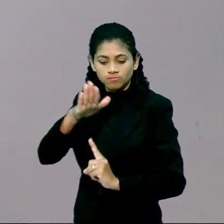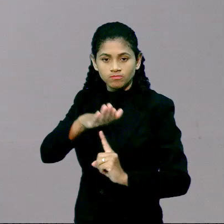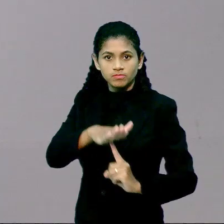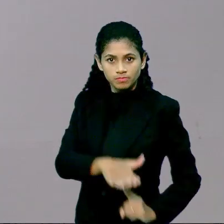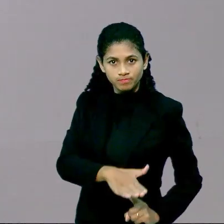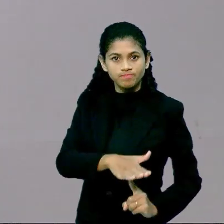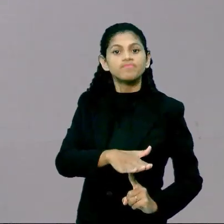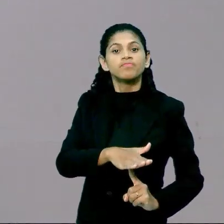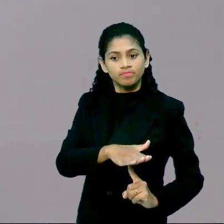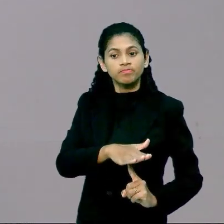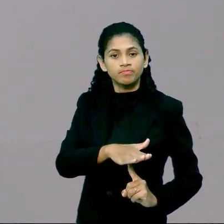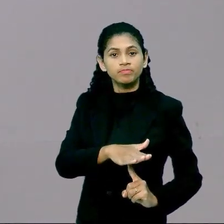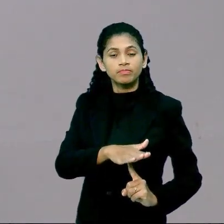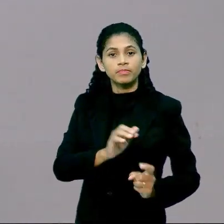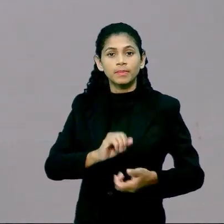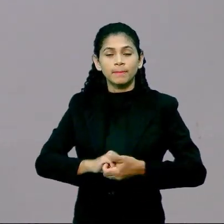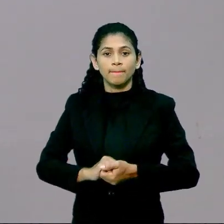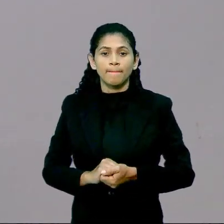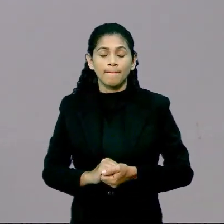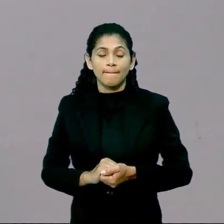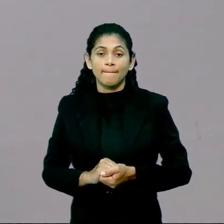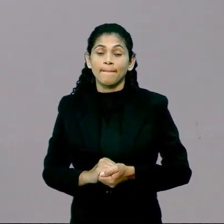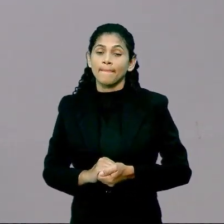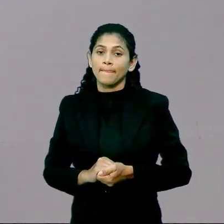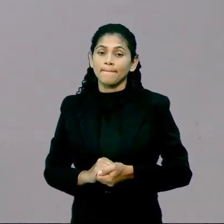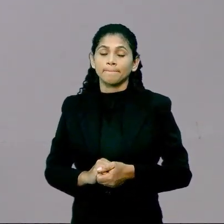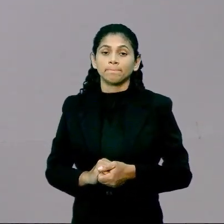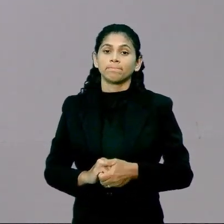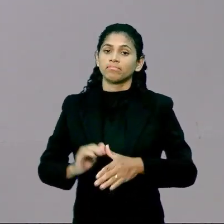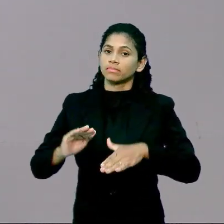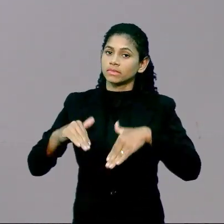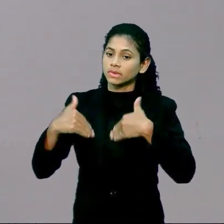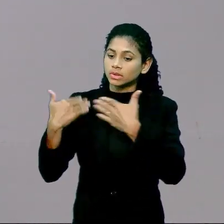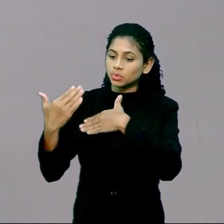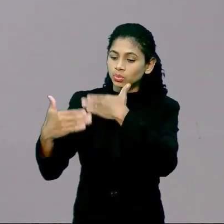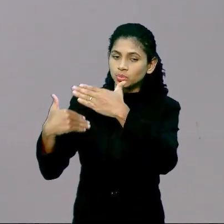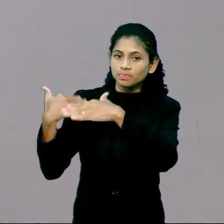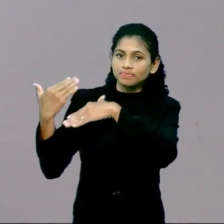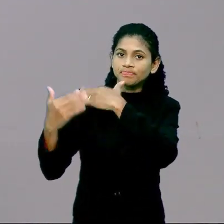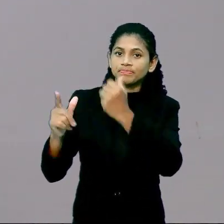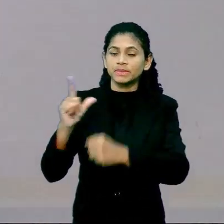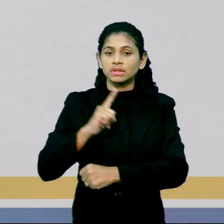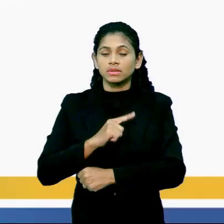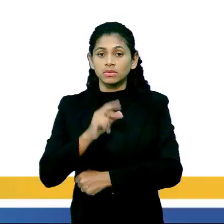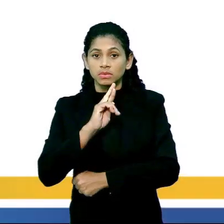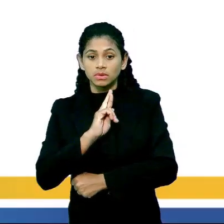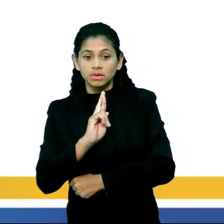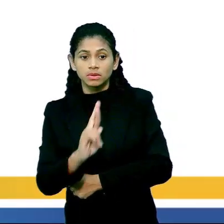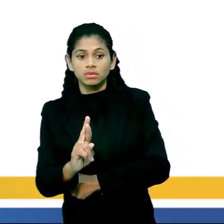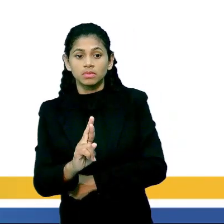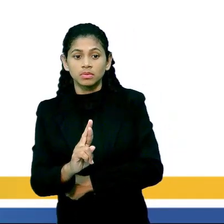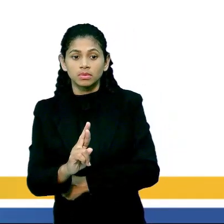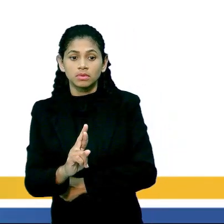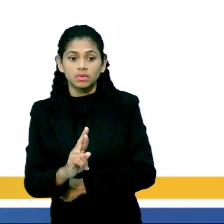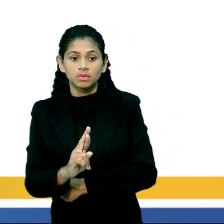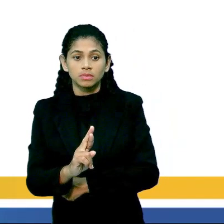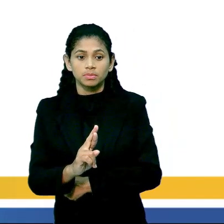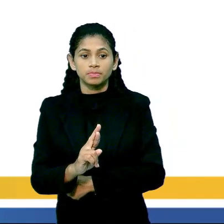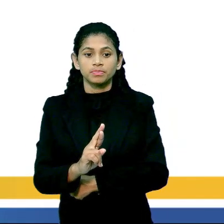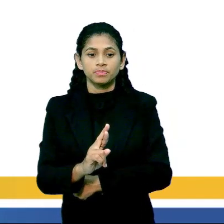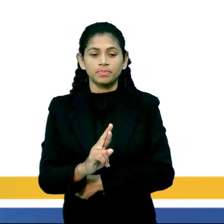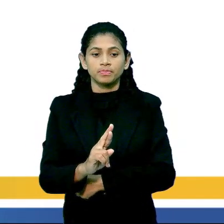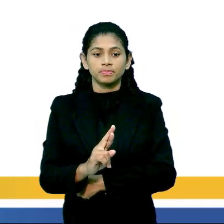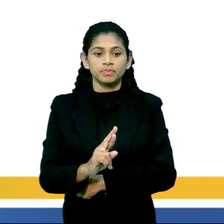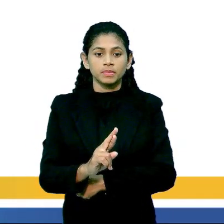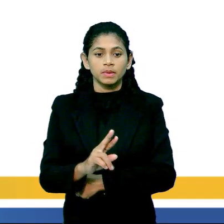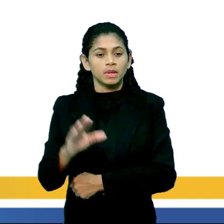mas o que não era verdade. Então, provavelmente, nessa construção, a gente tem um gabarito, porque, ó, vamos lá mais uma vez, ó, pela